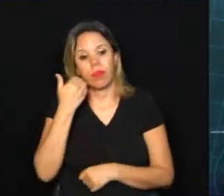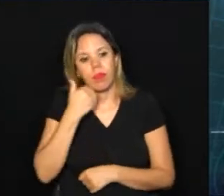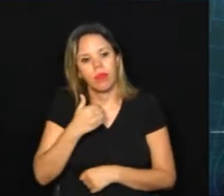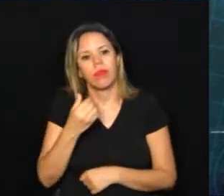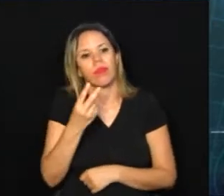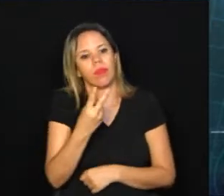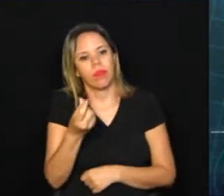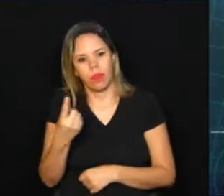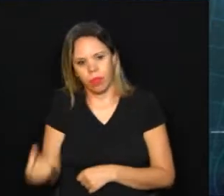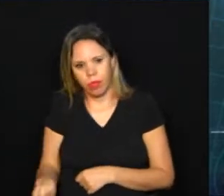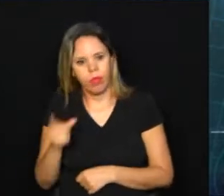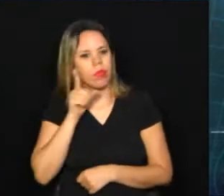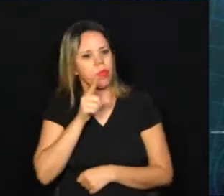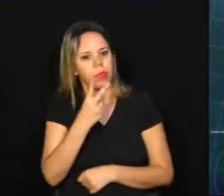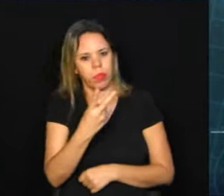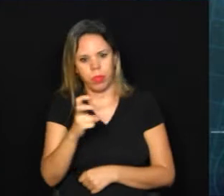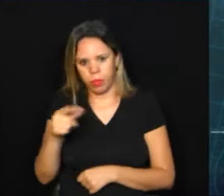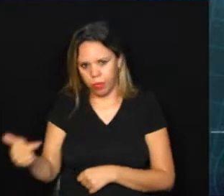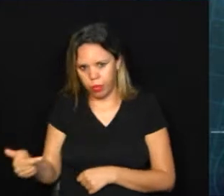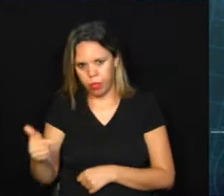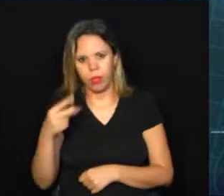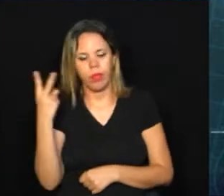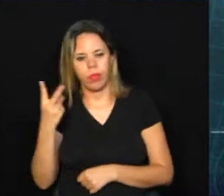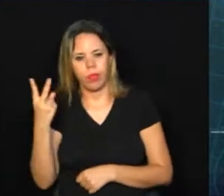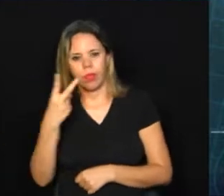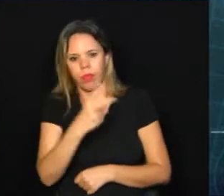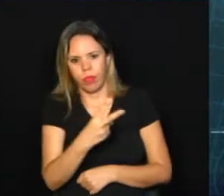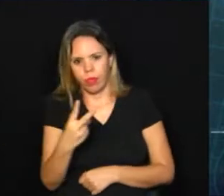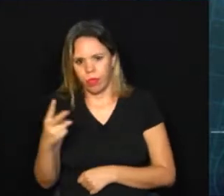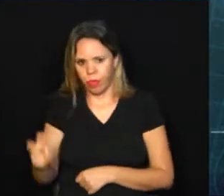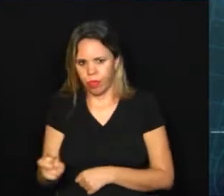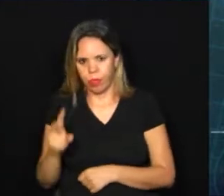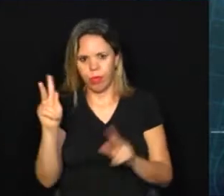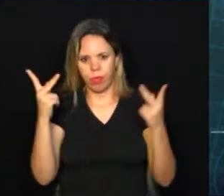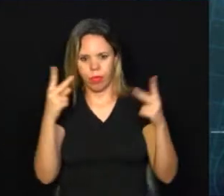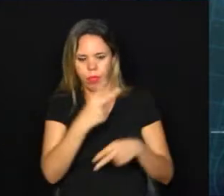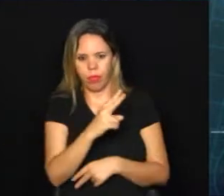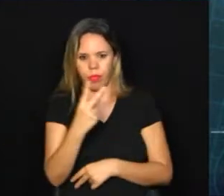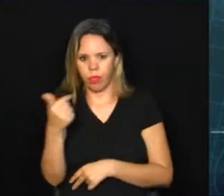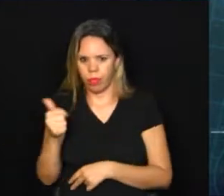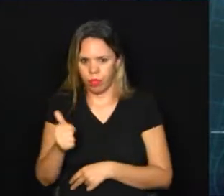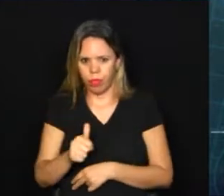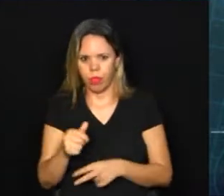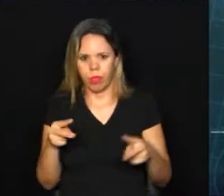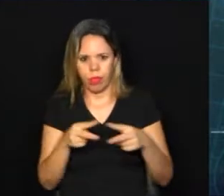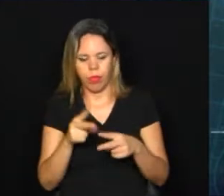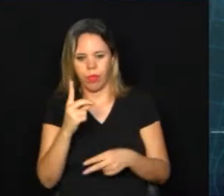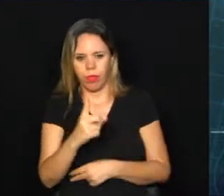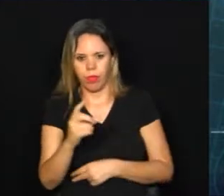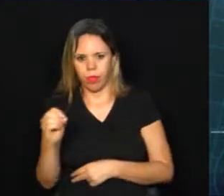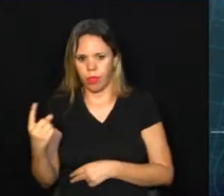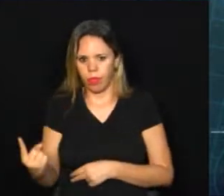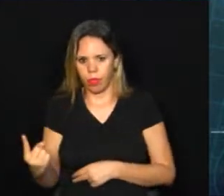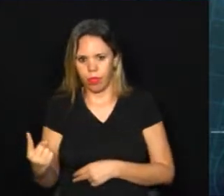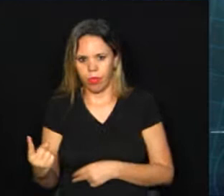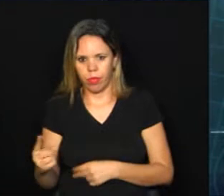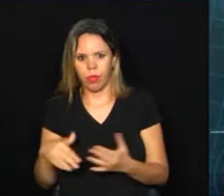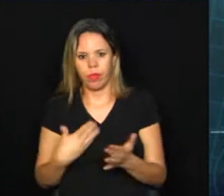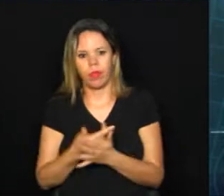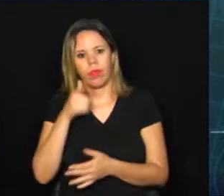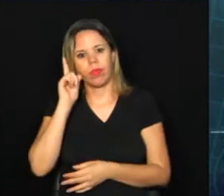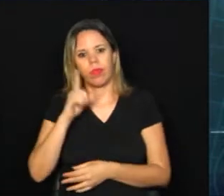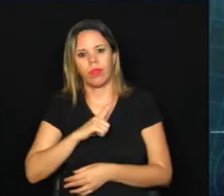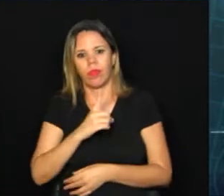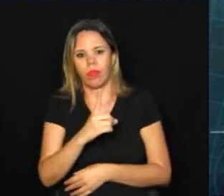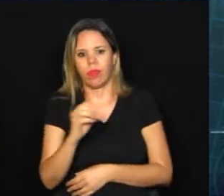Americana 252, Valinhos 225, Hortolândia 211, Paulínia, que até ontem tinha